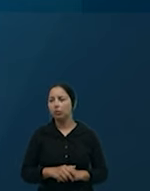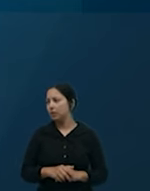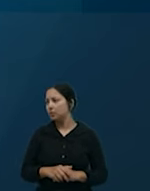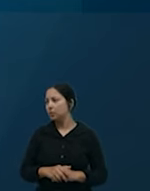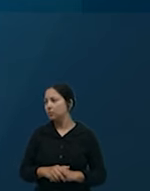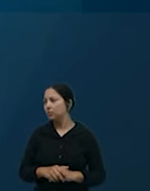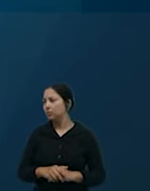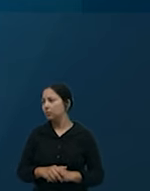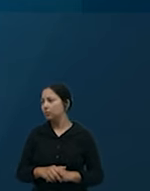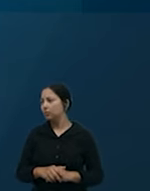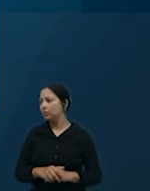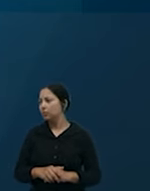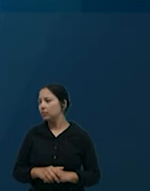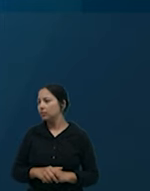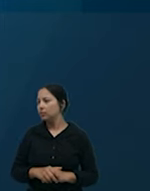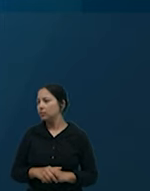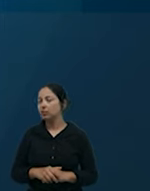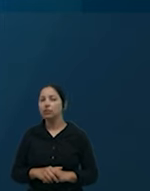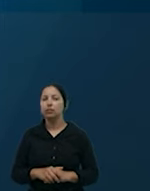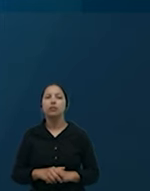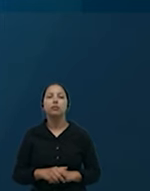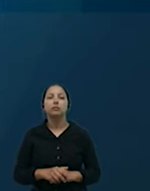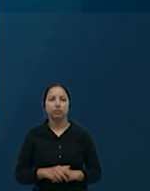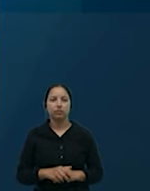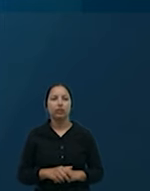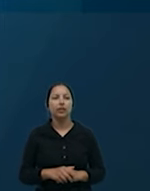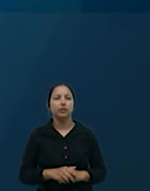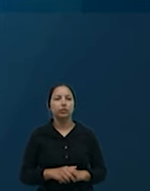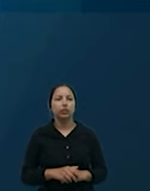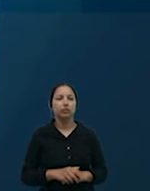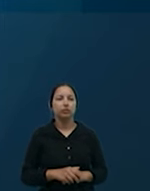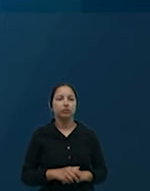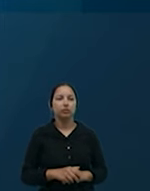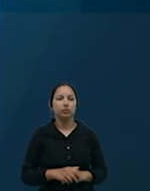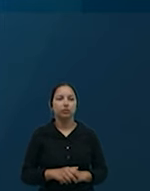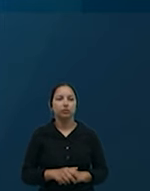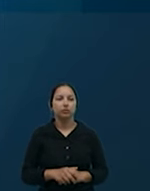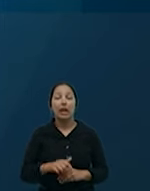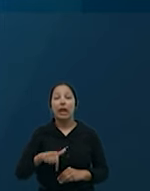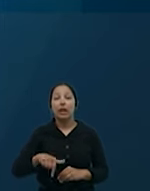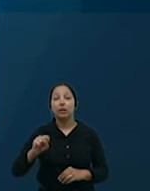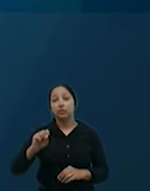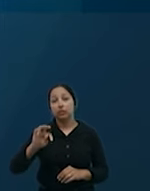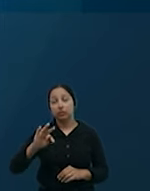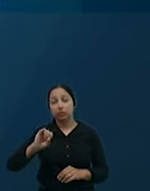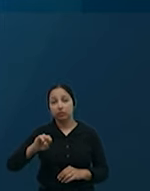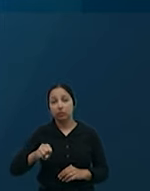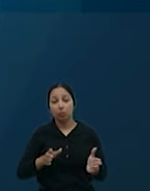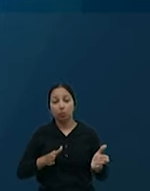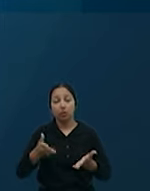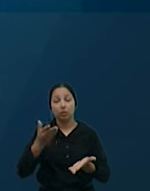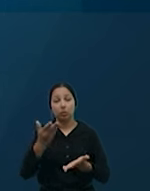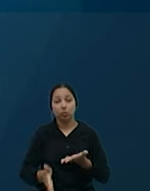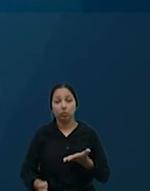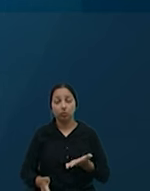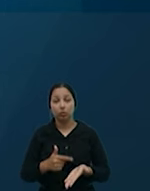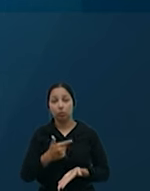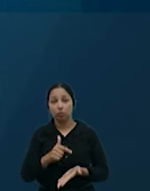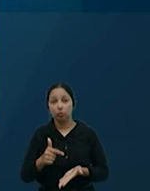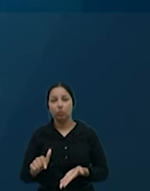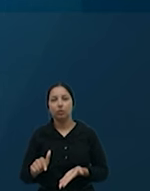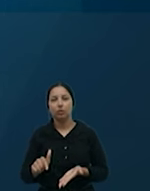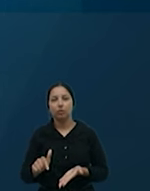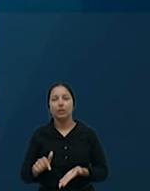orientação pacífica desse tribunal na questão da imprescritibilidade, nesse caso, dos anistiados. Pois